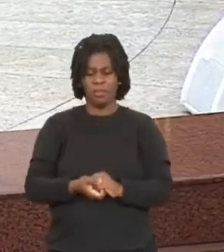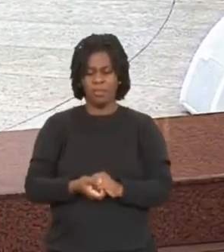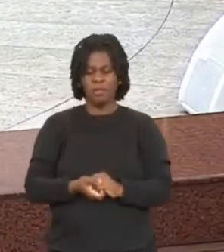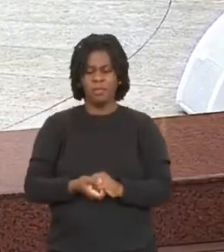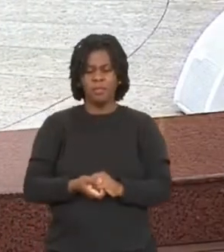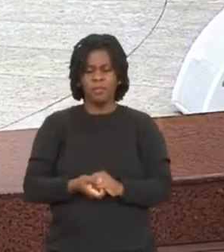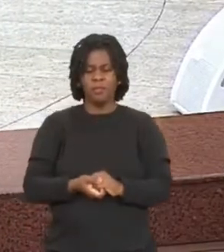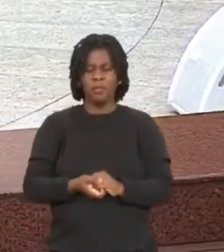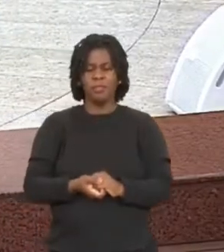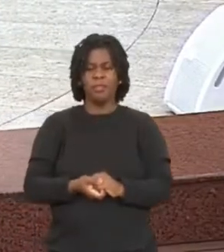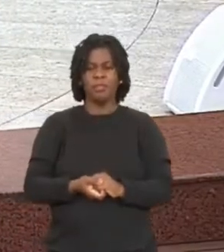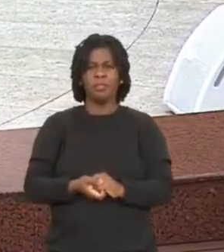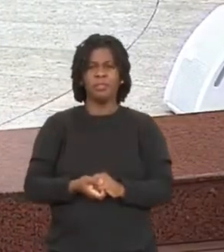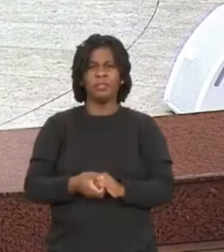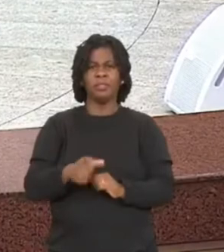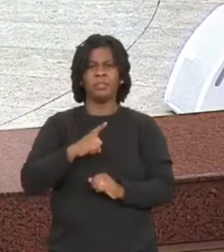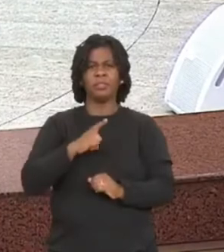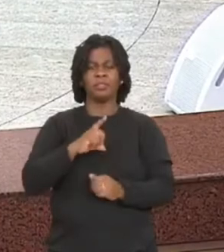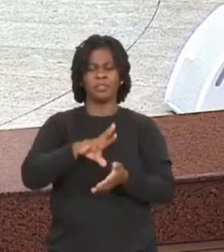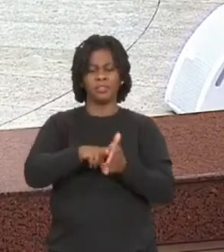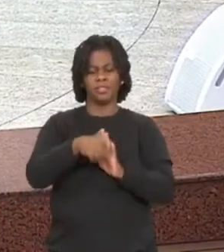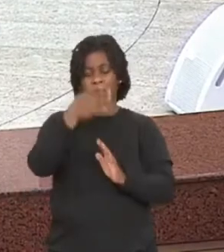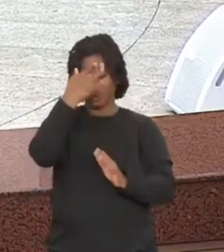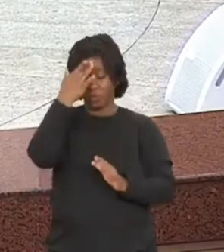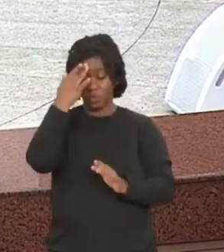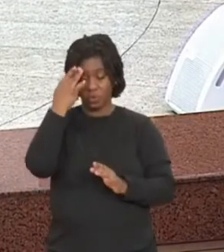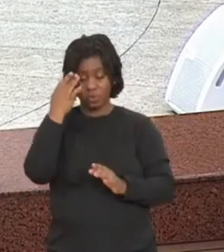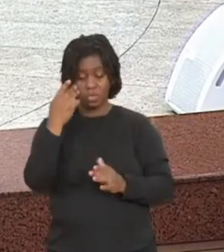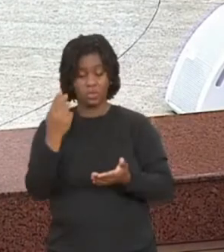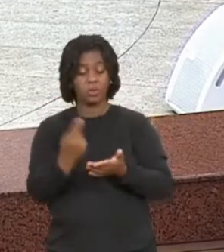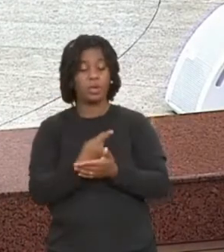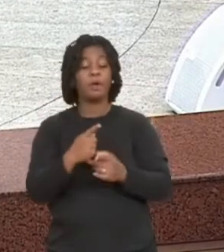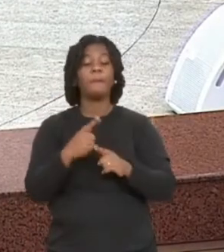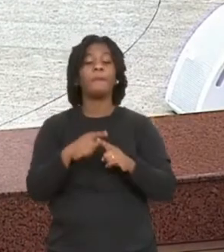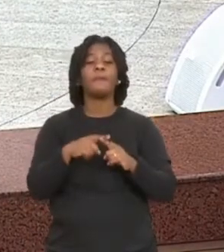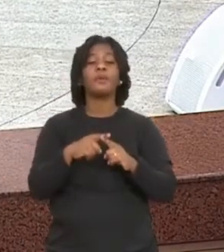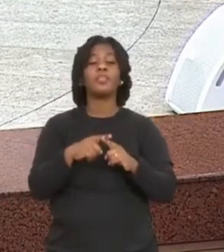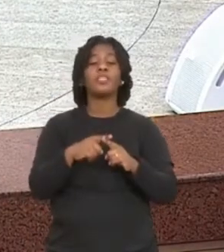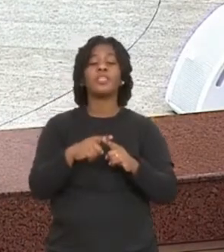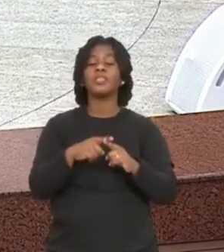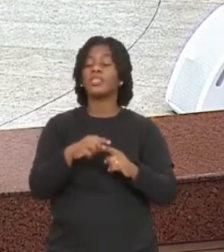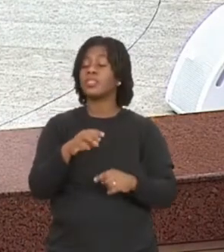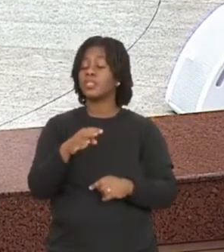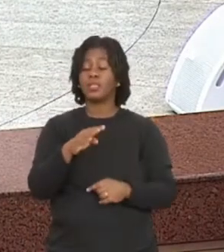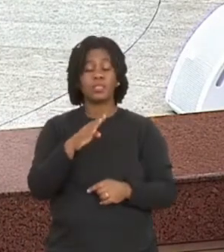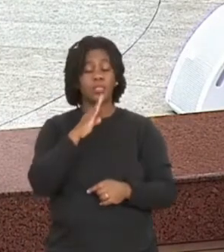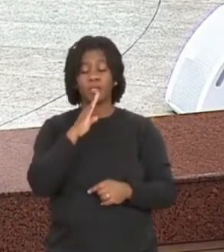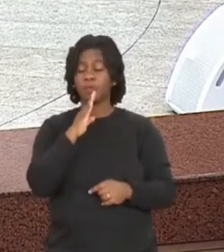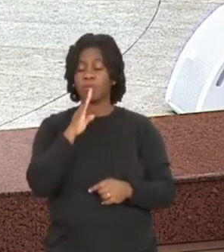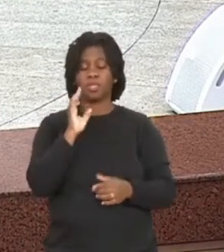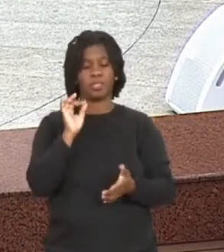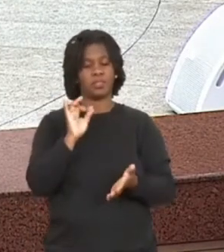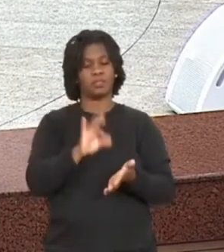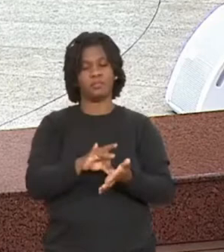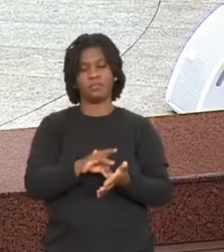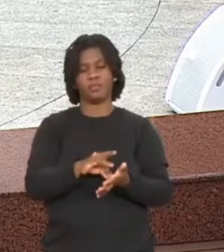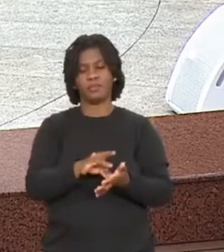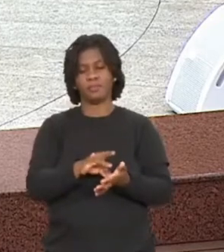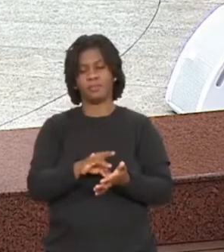Tem muitas pessoas que não erram porque elas não conhecem a verdade.